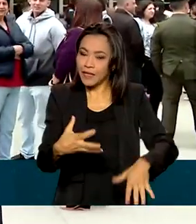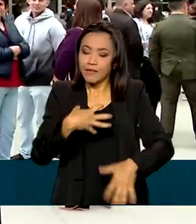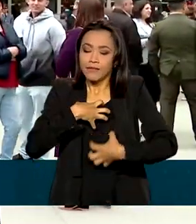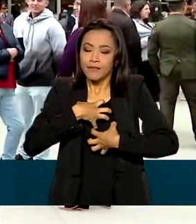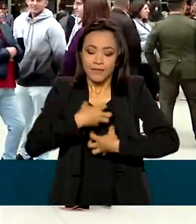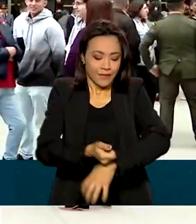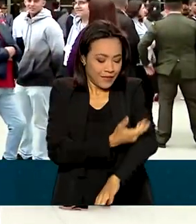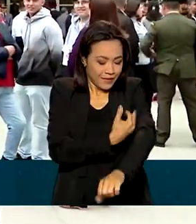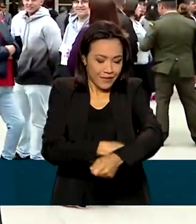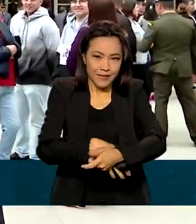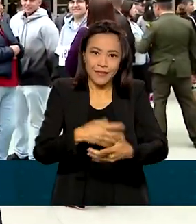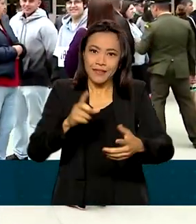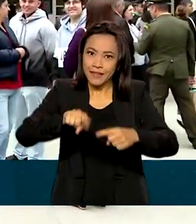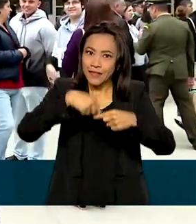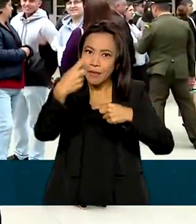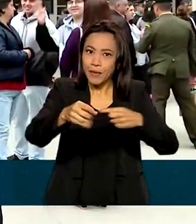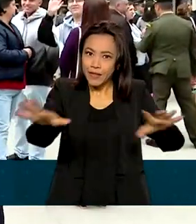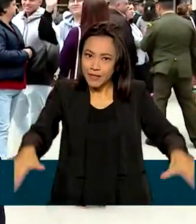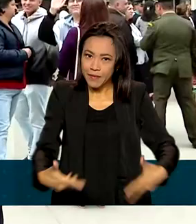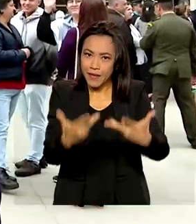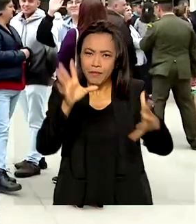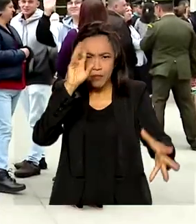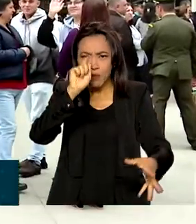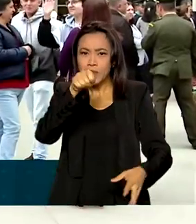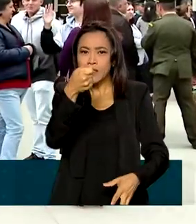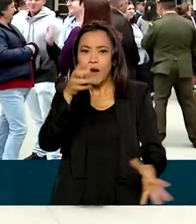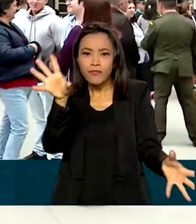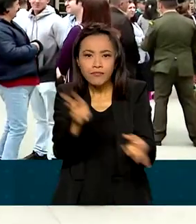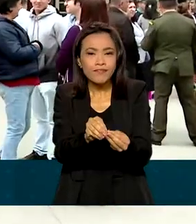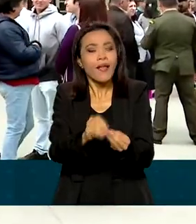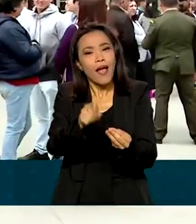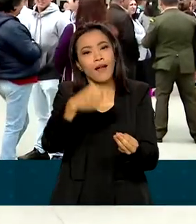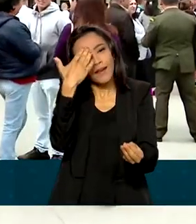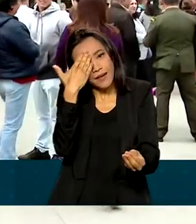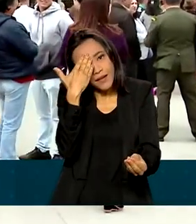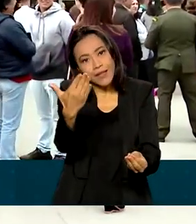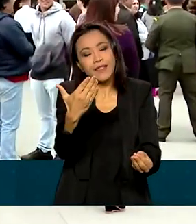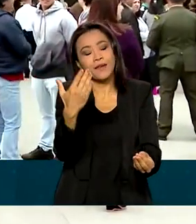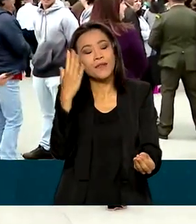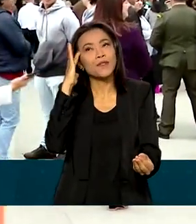sentimento depois da cerimônia. A palavra que resume é gratidão e